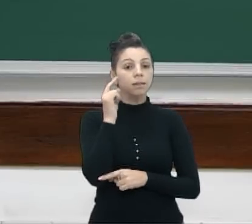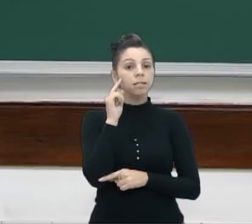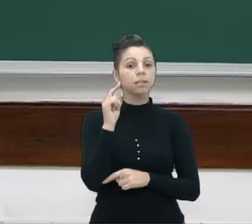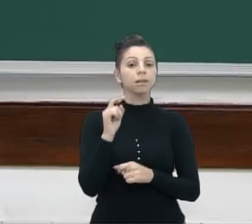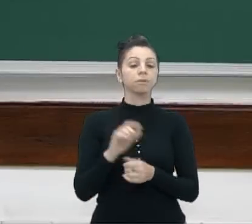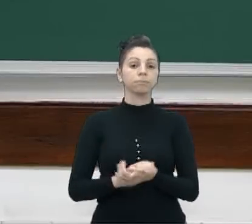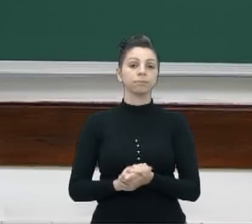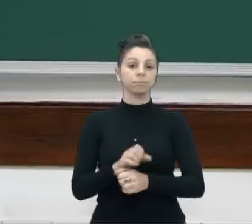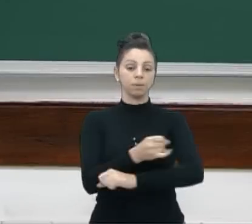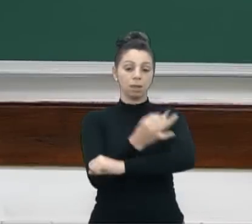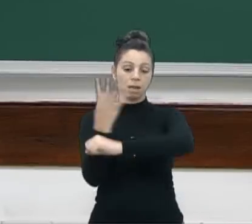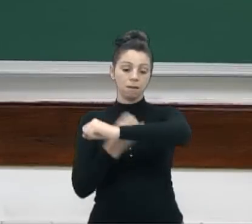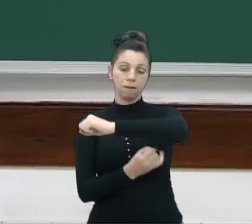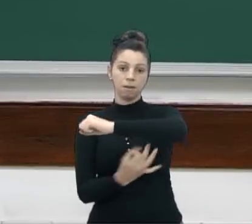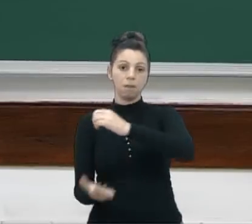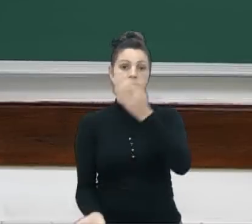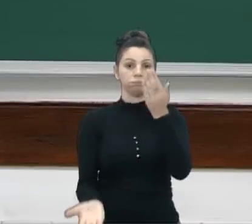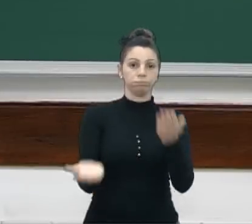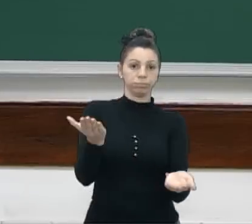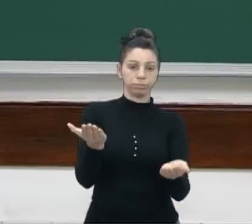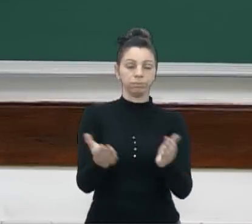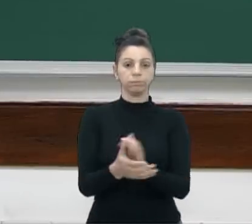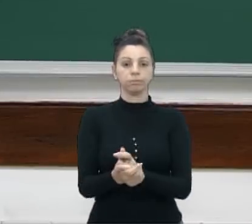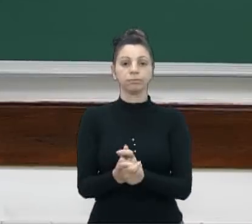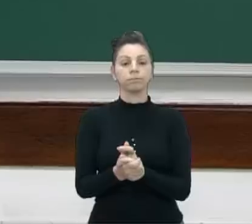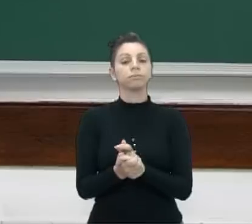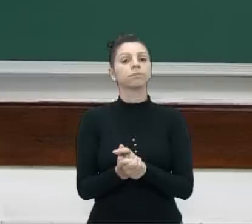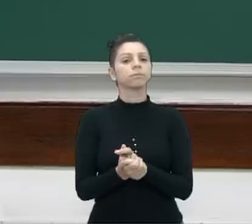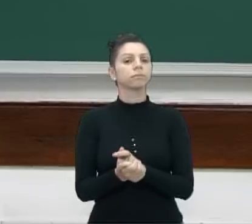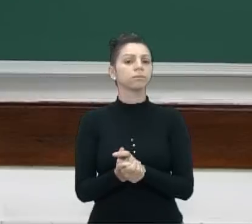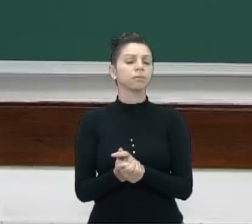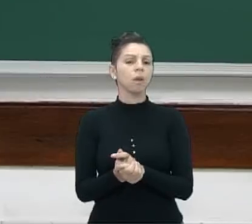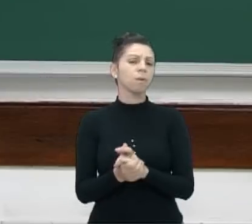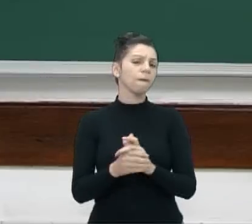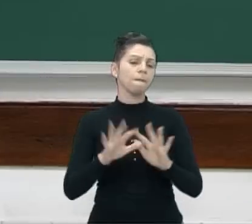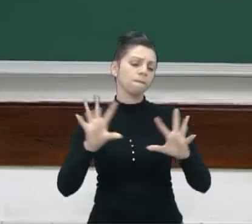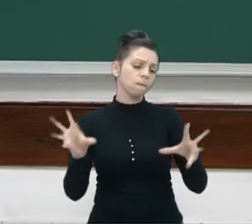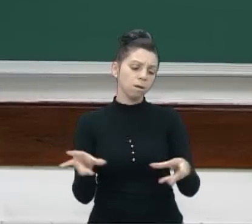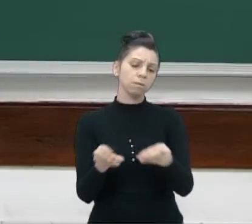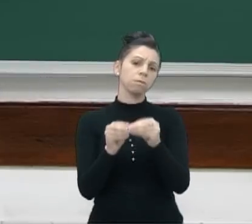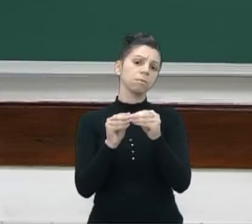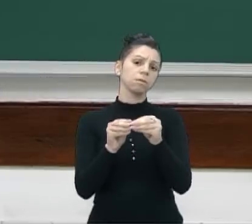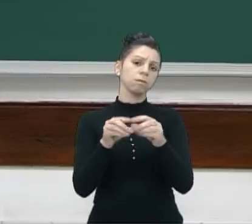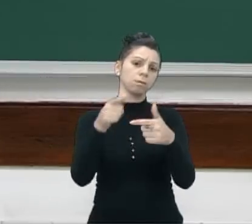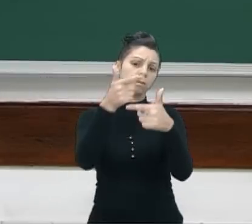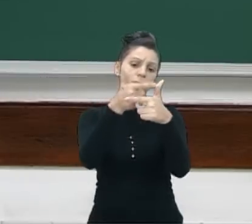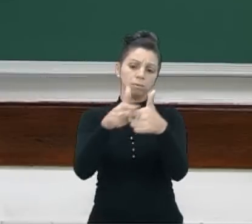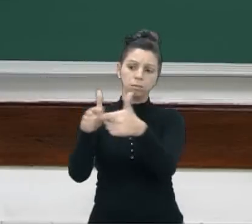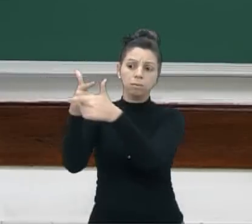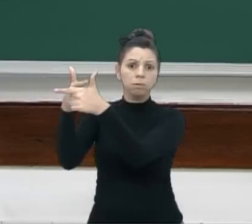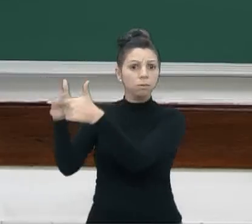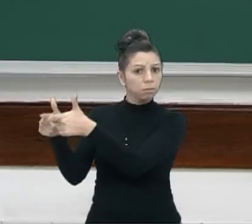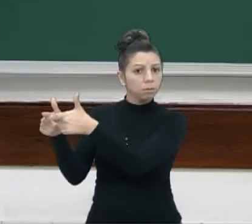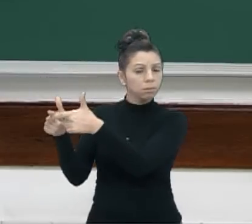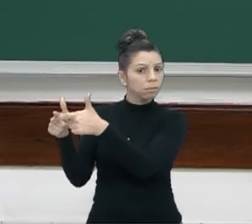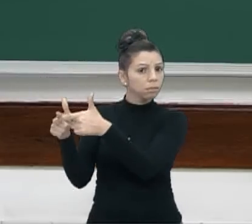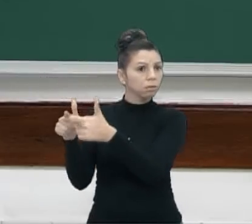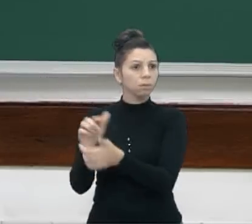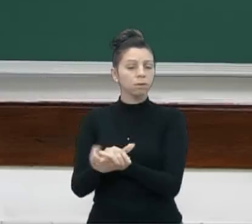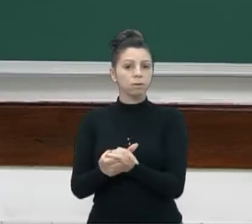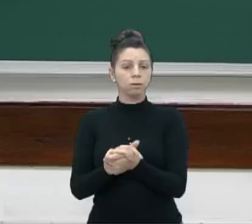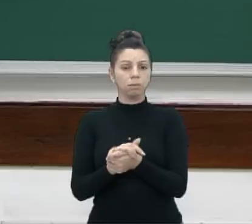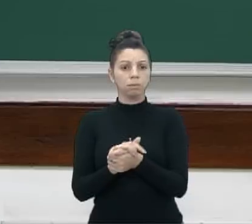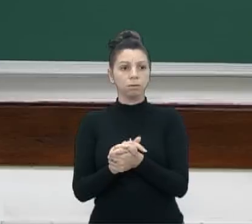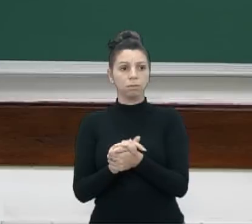frações são ou não equivalentes. Quando eu falo em simplificação, eu estou falando em uma proporção, certo? Se eu